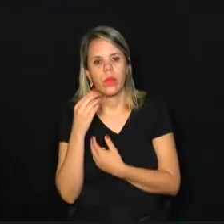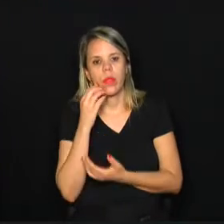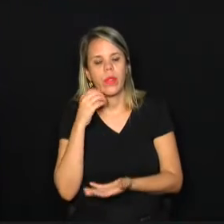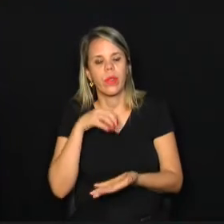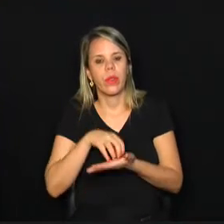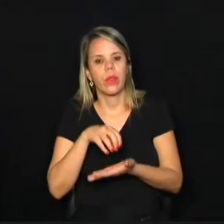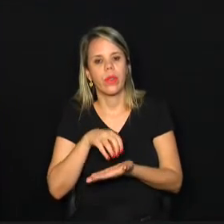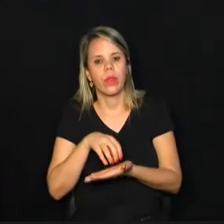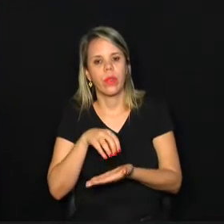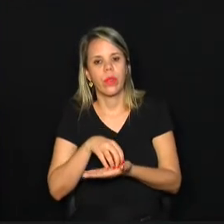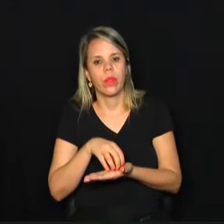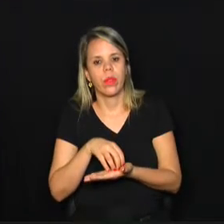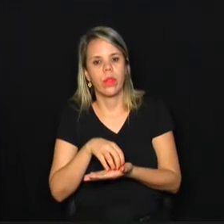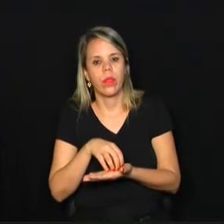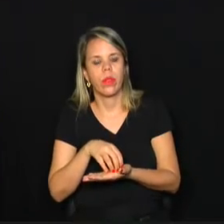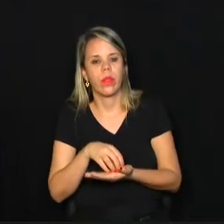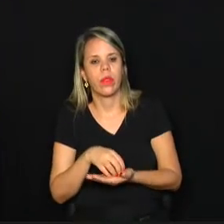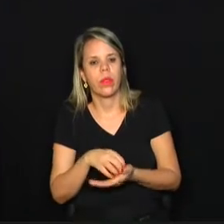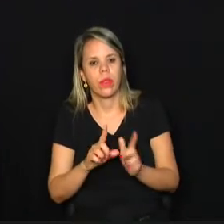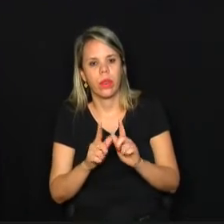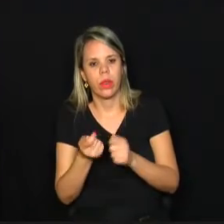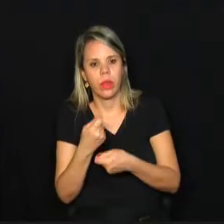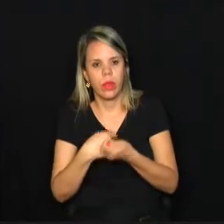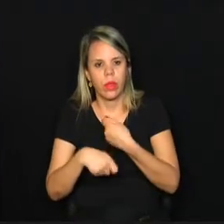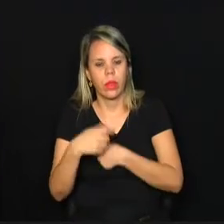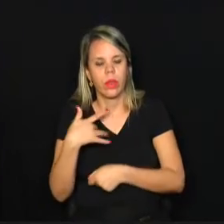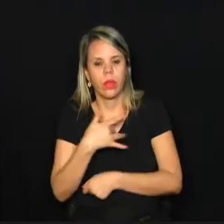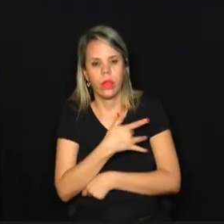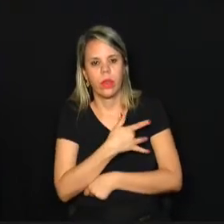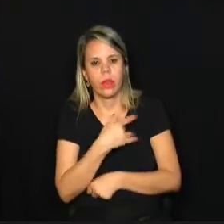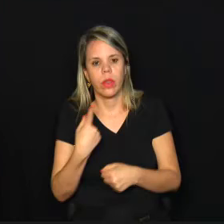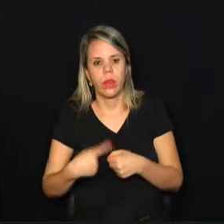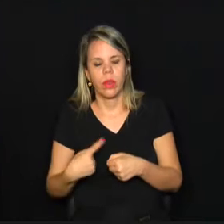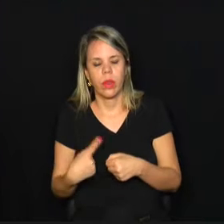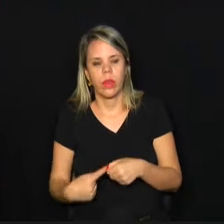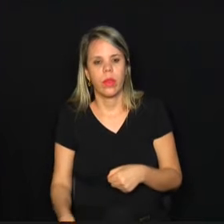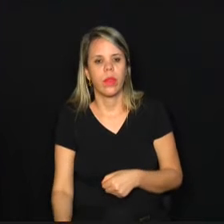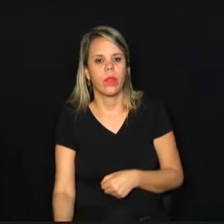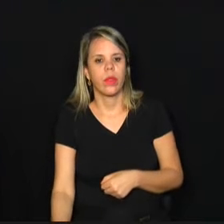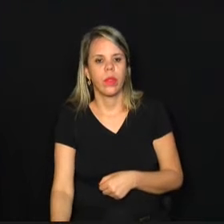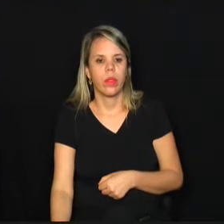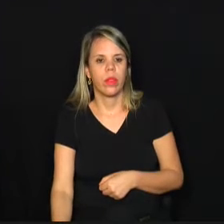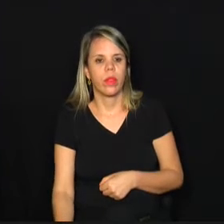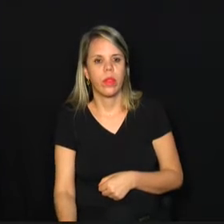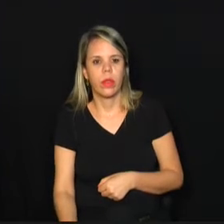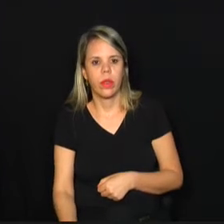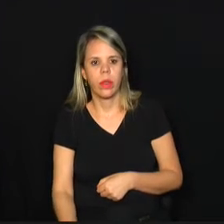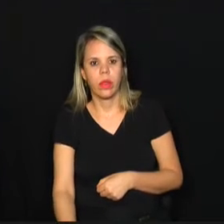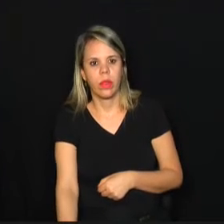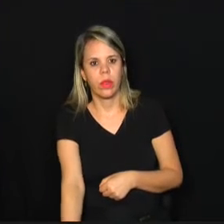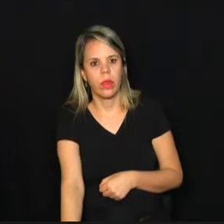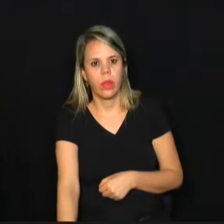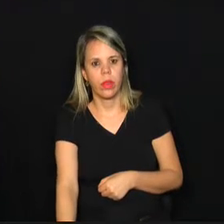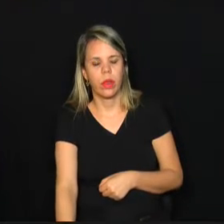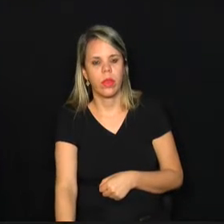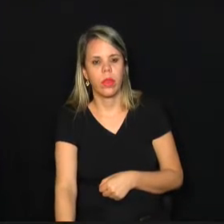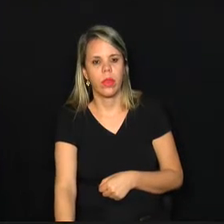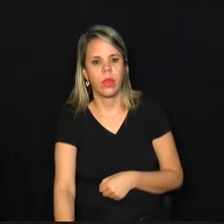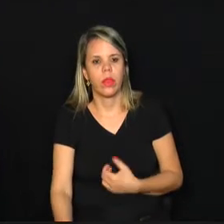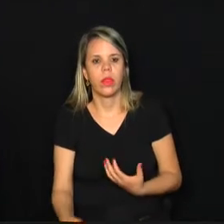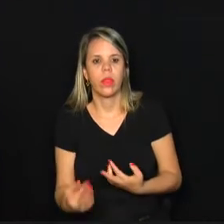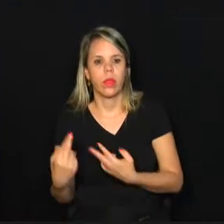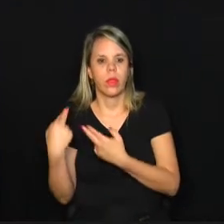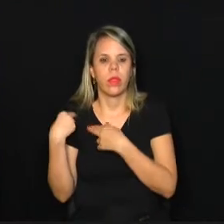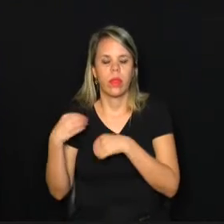órgão de gestão da saúde municipal, um colegiado